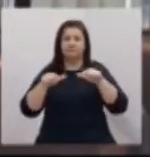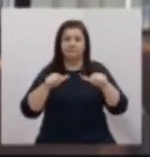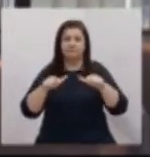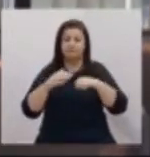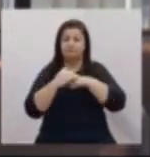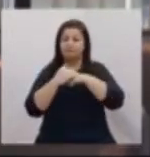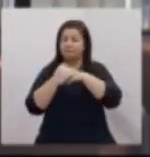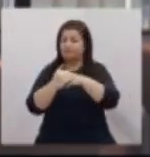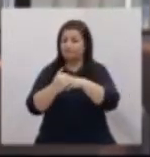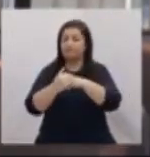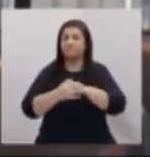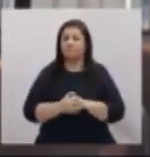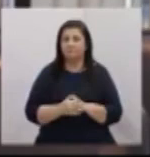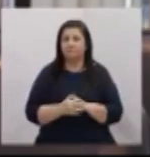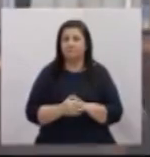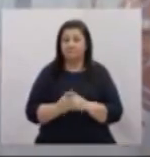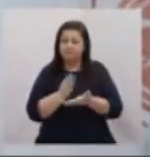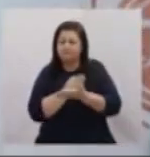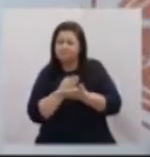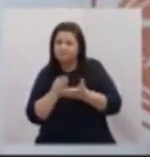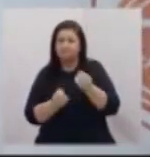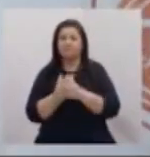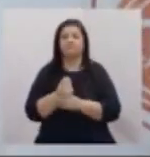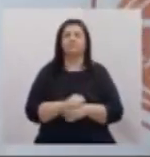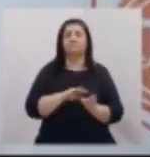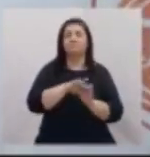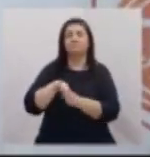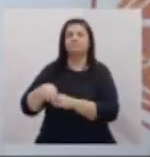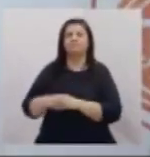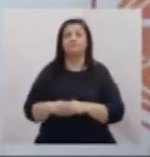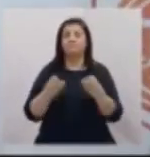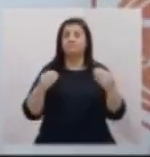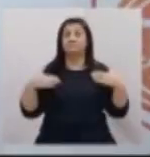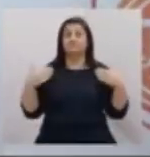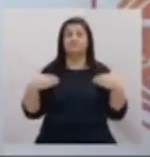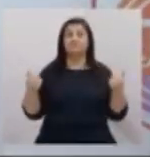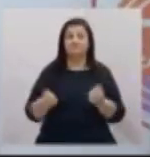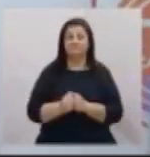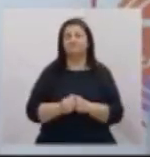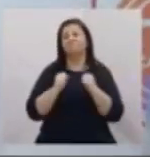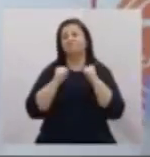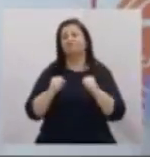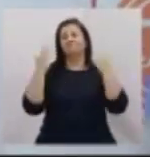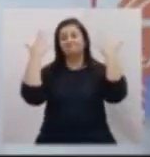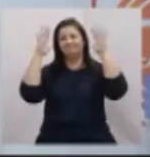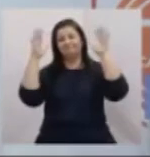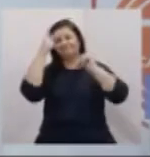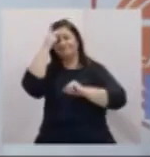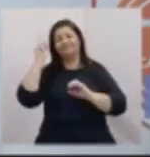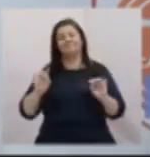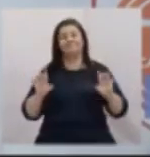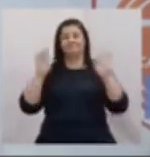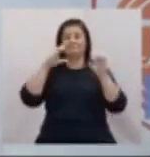esse trabalho, então eu sou uma das fundadoras. Para mim é uma alegria muito grande poder homenagear essa pessoa tão especial que é a